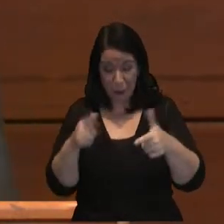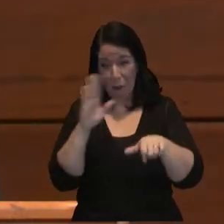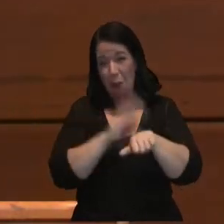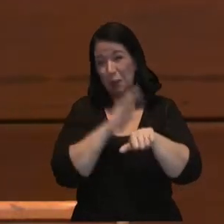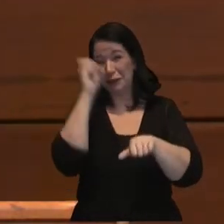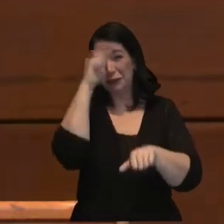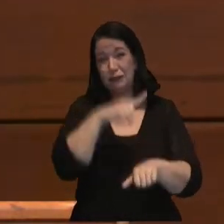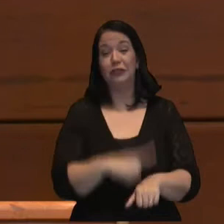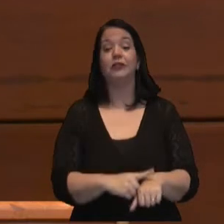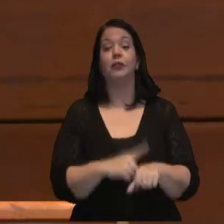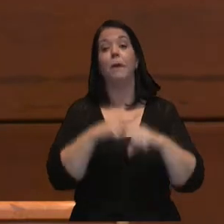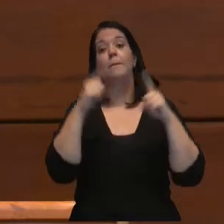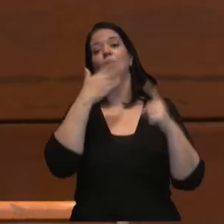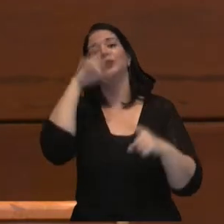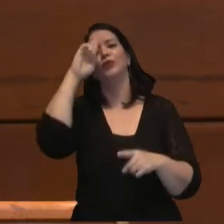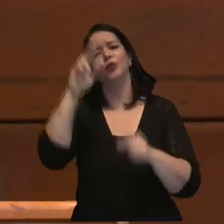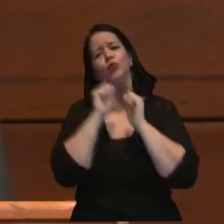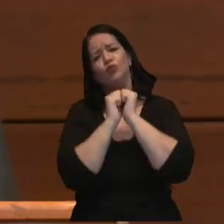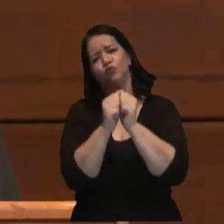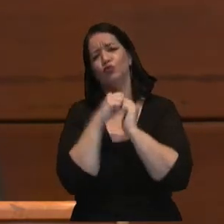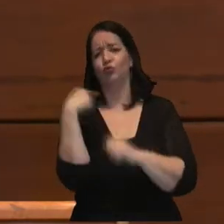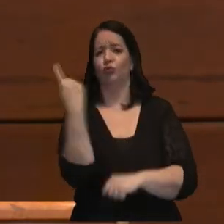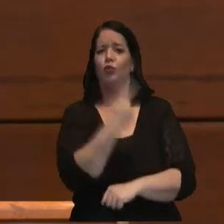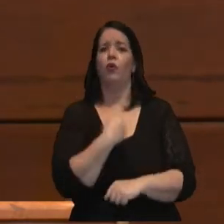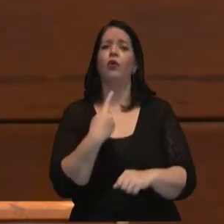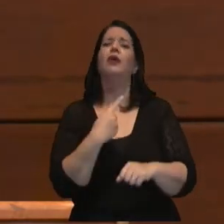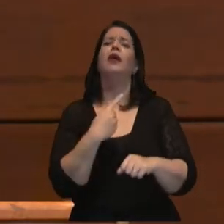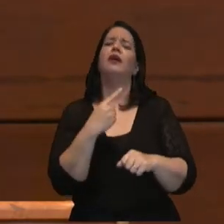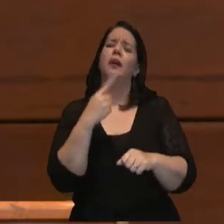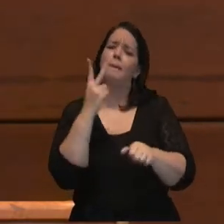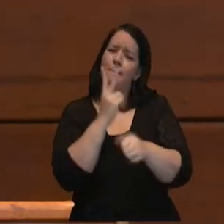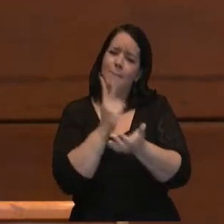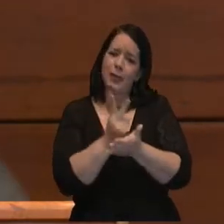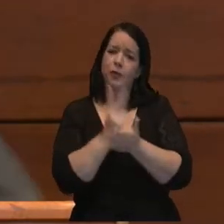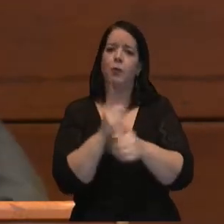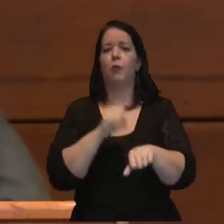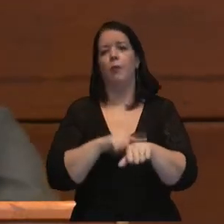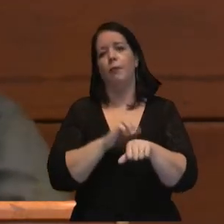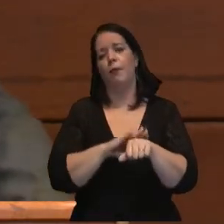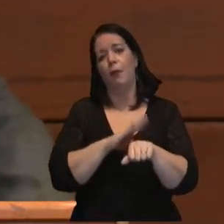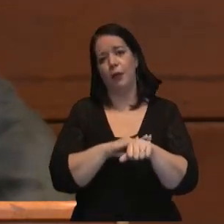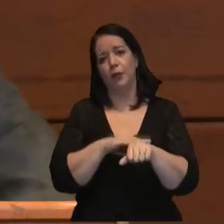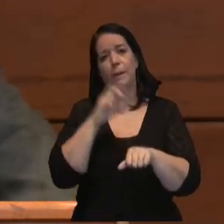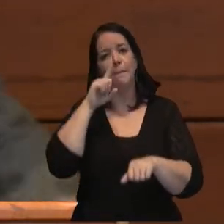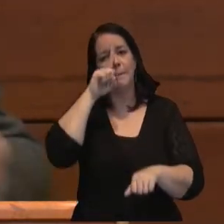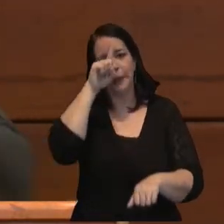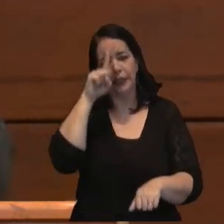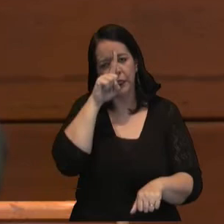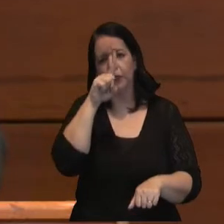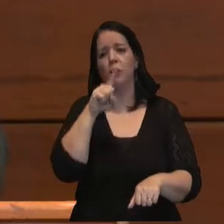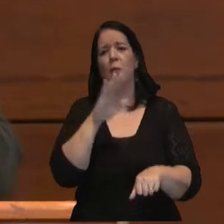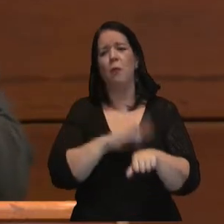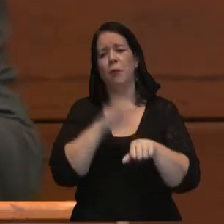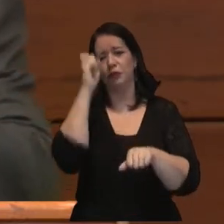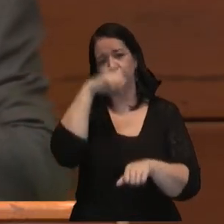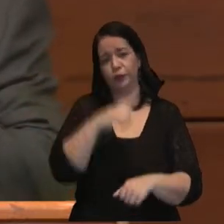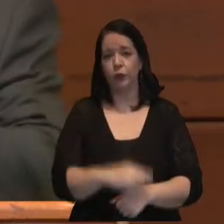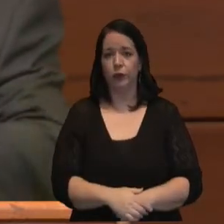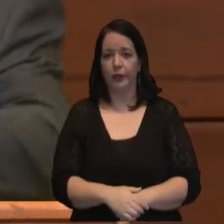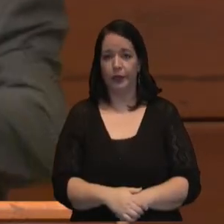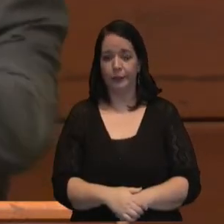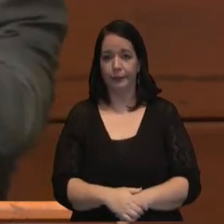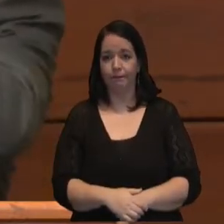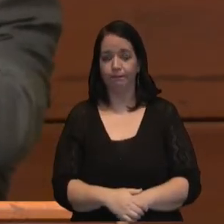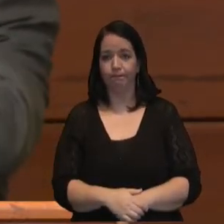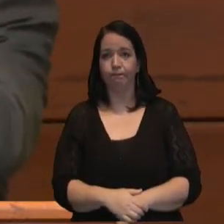e nas lutas. Deixa-me dizer uma coisa para você: a falta da visão